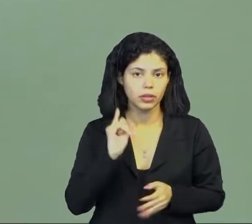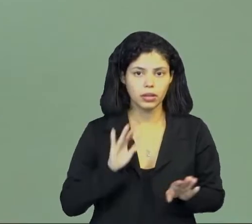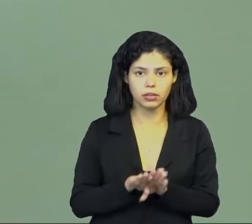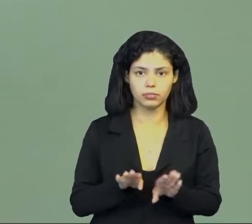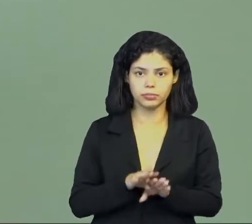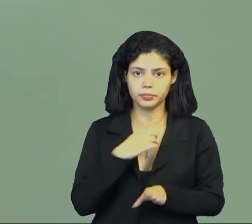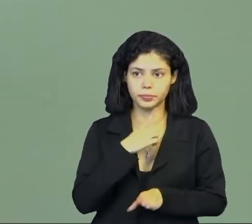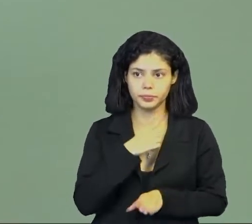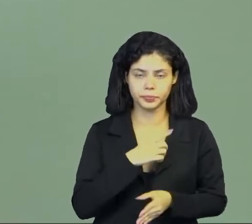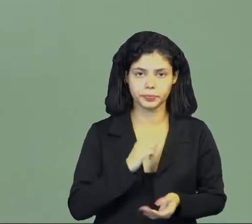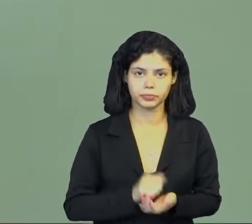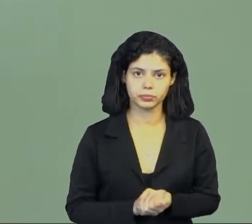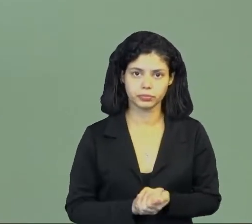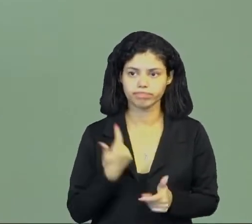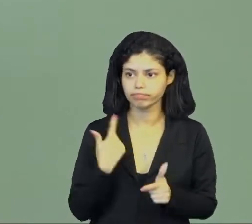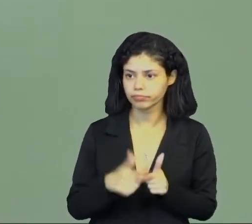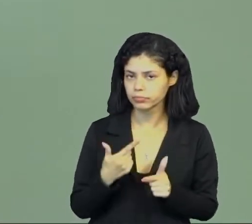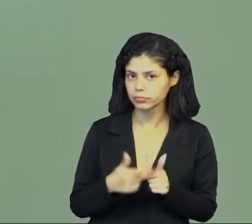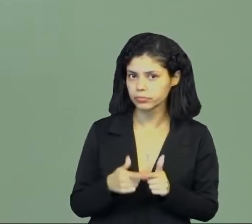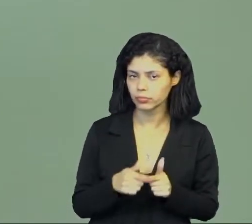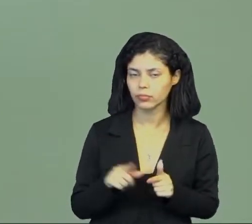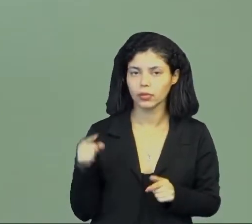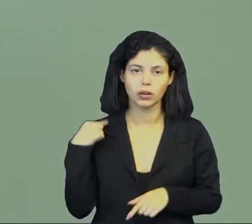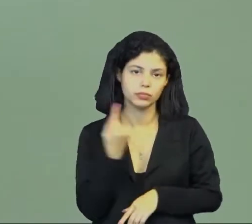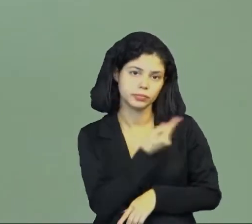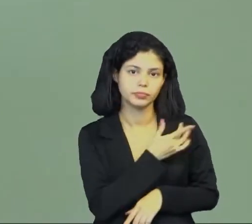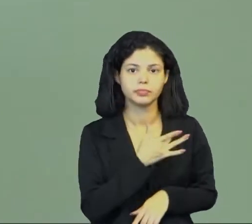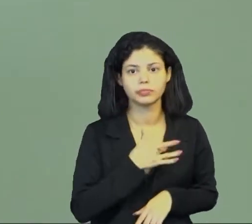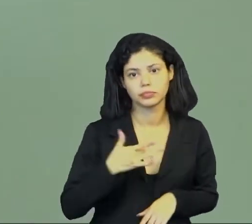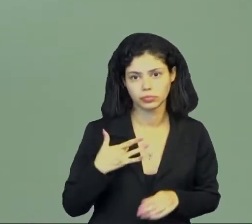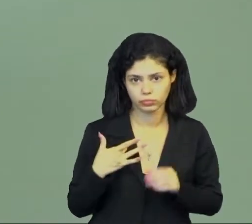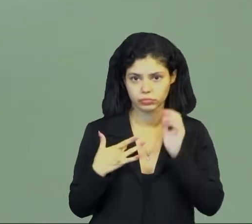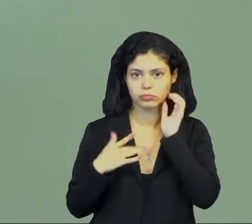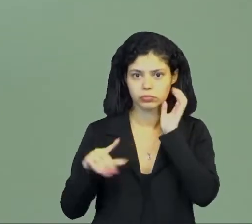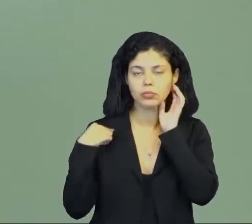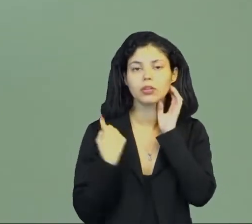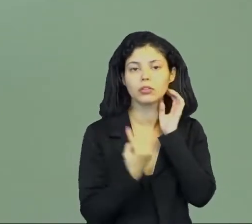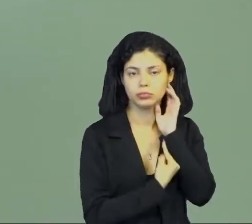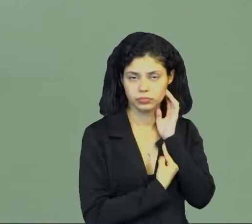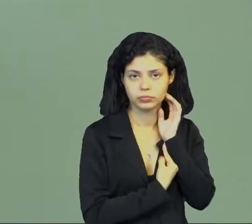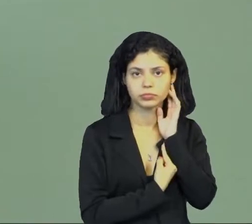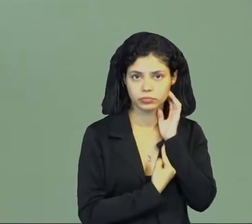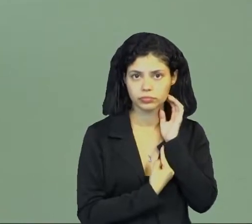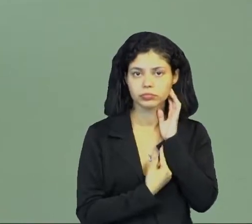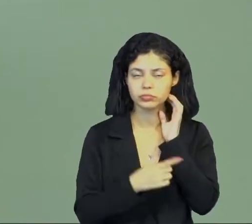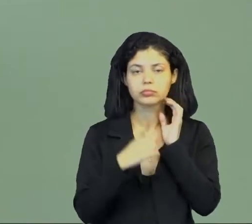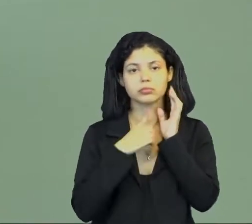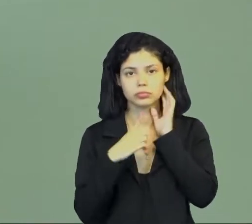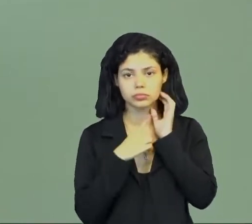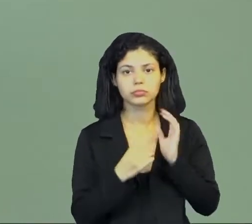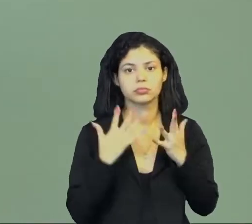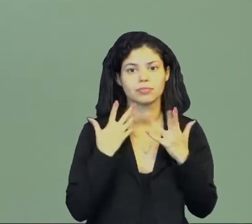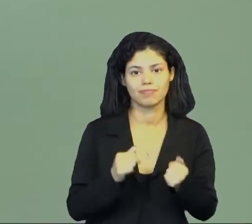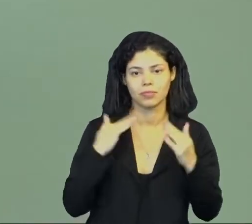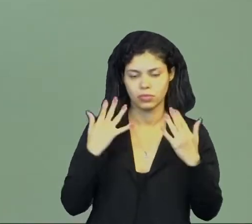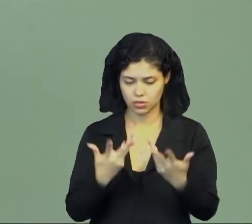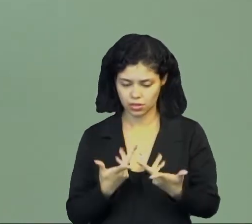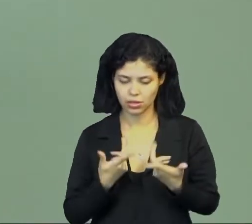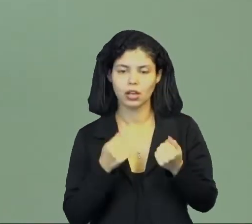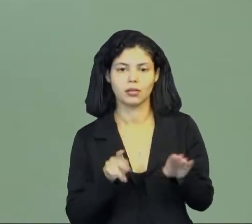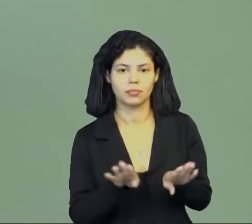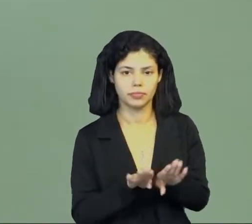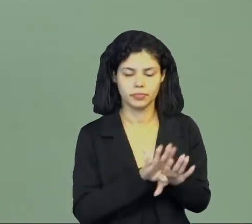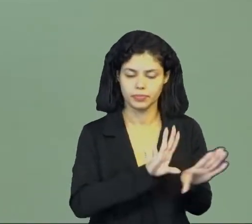ideias, elas são prejudiciais à nossa saúde e nós adquirimos esses hábitos que